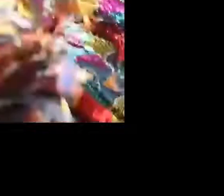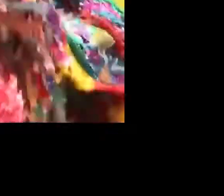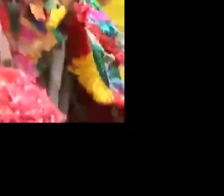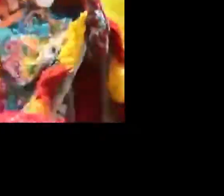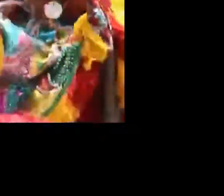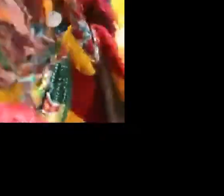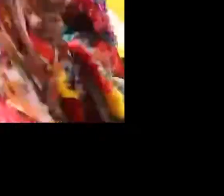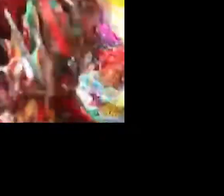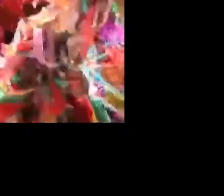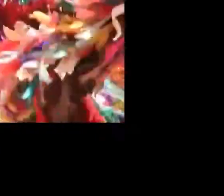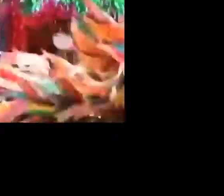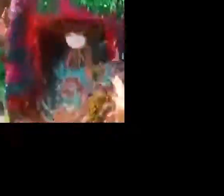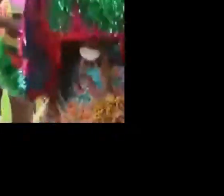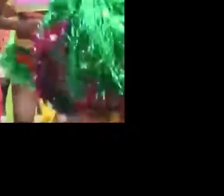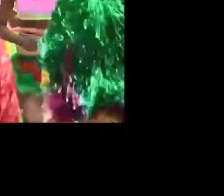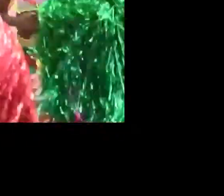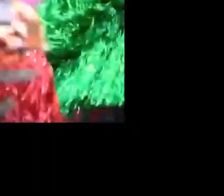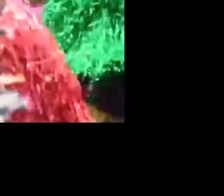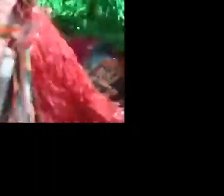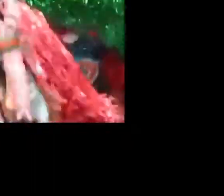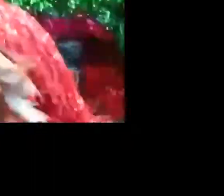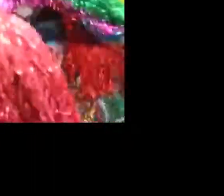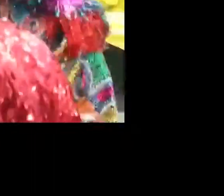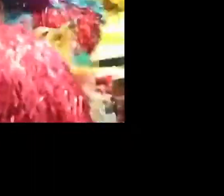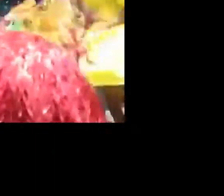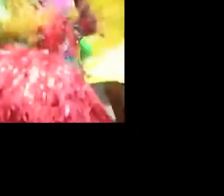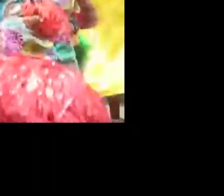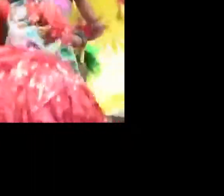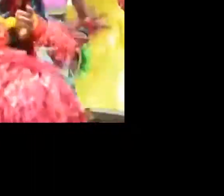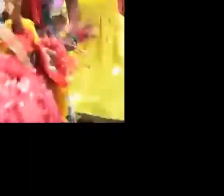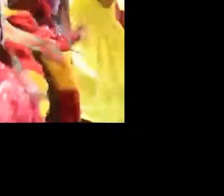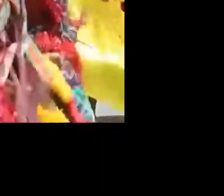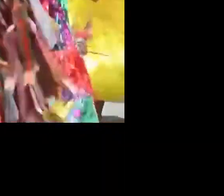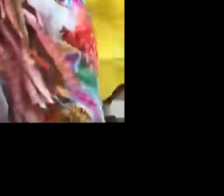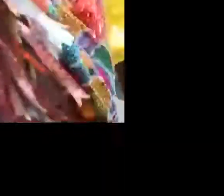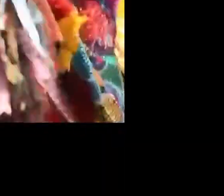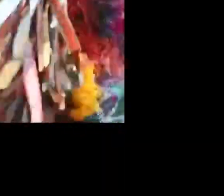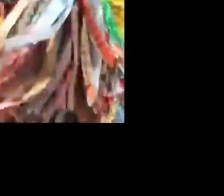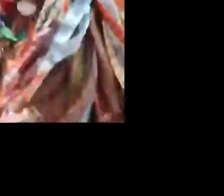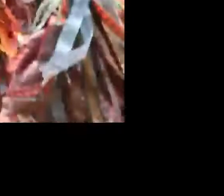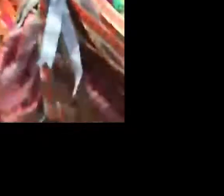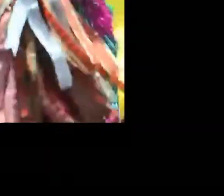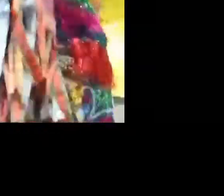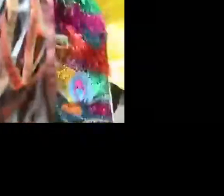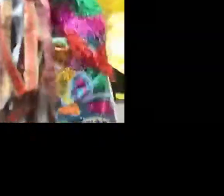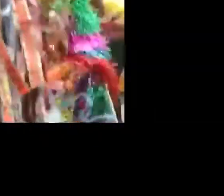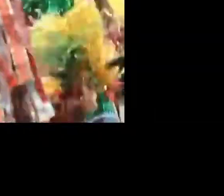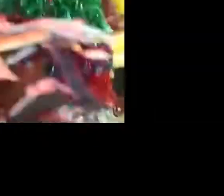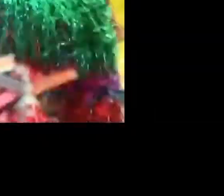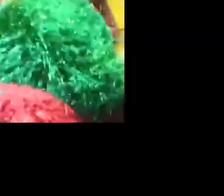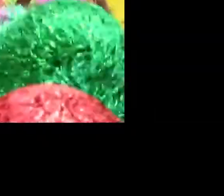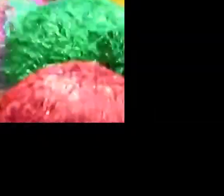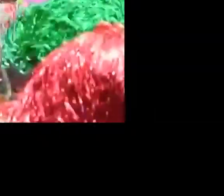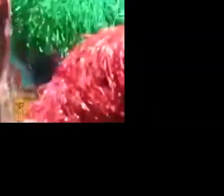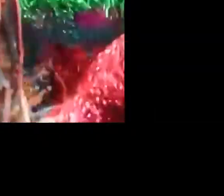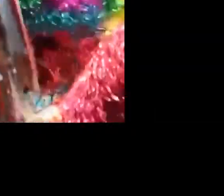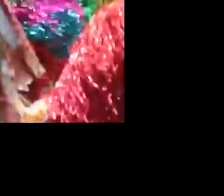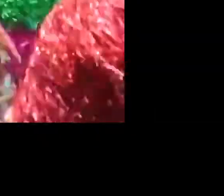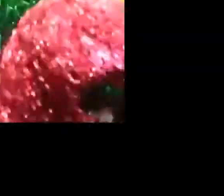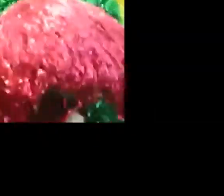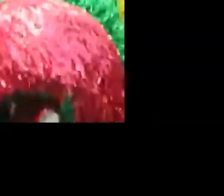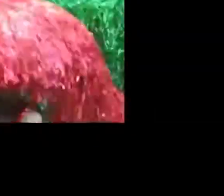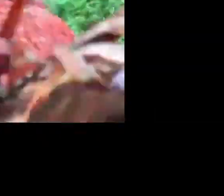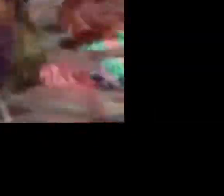Pereira, sou madeira, sou fiel. Esse boi que chega agora, vem de lá dançar